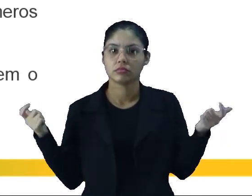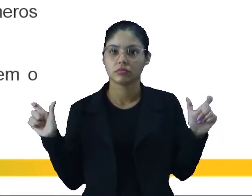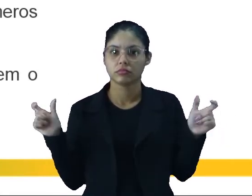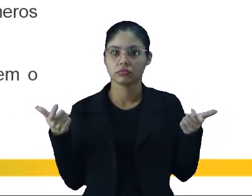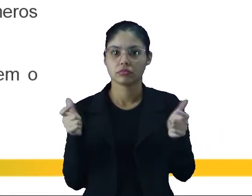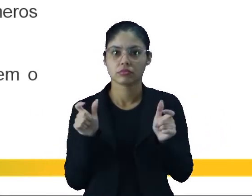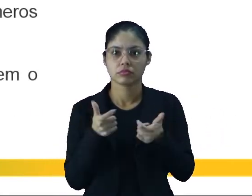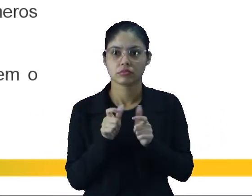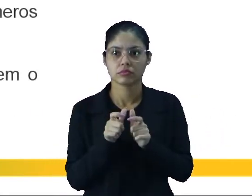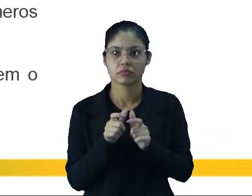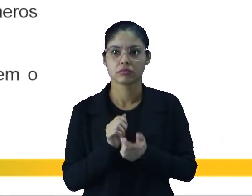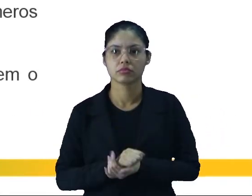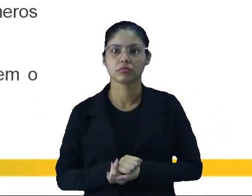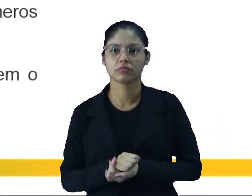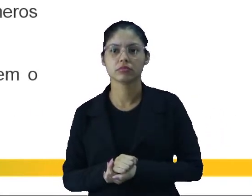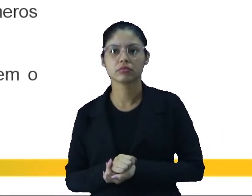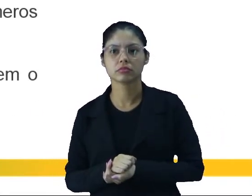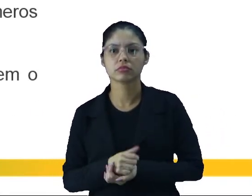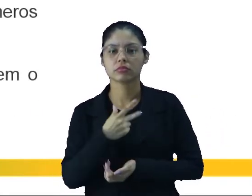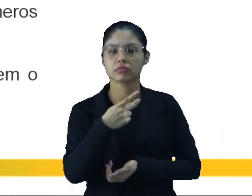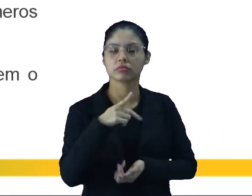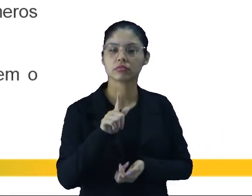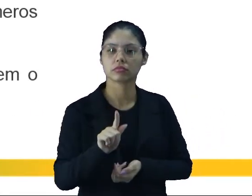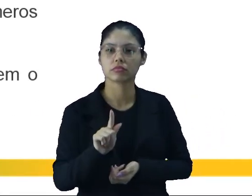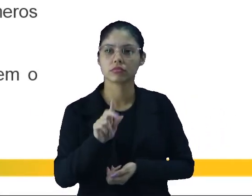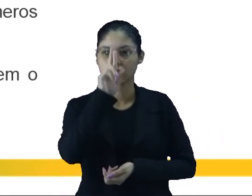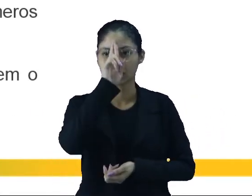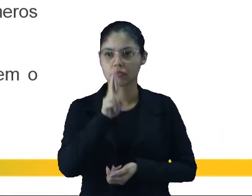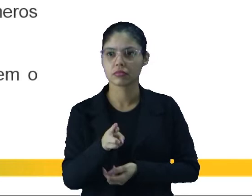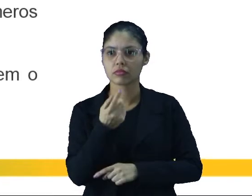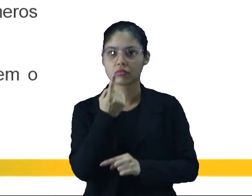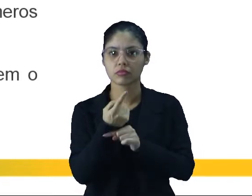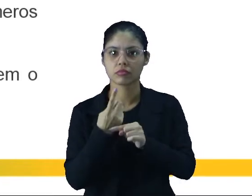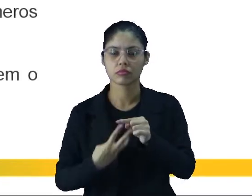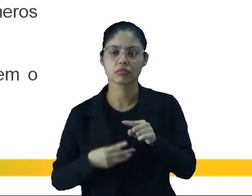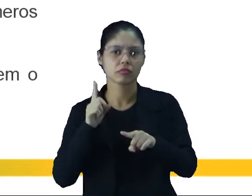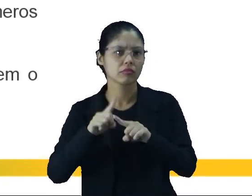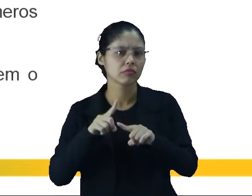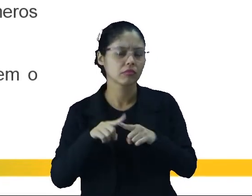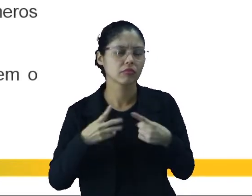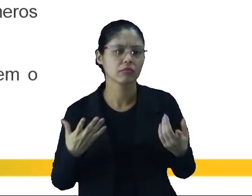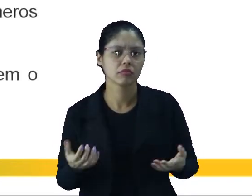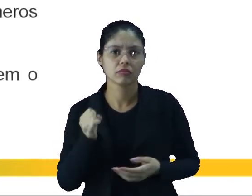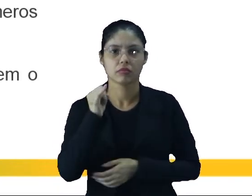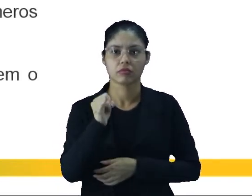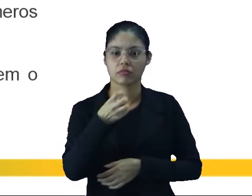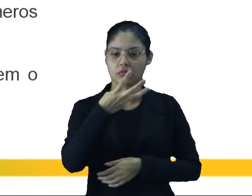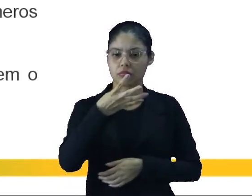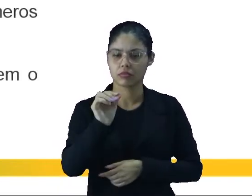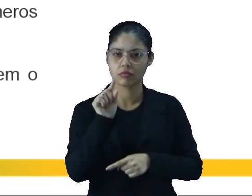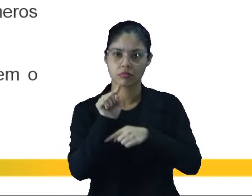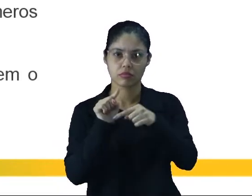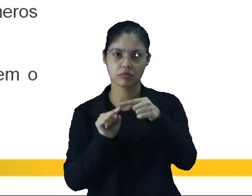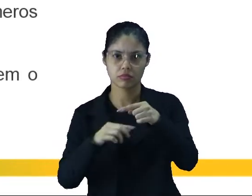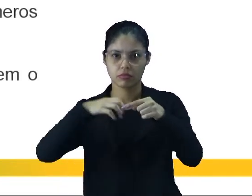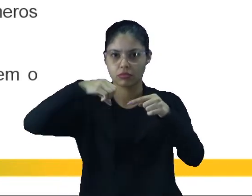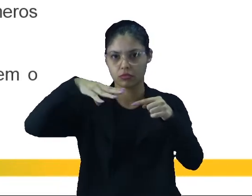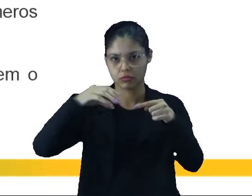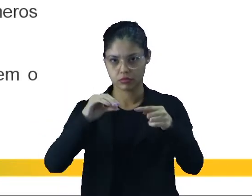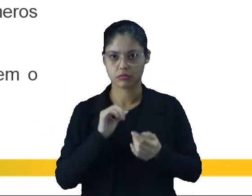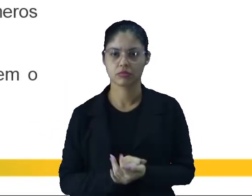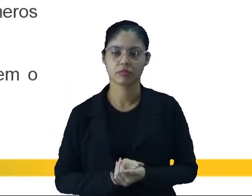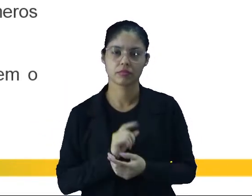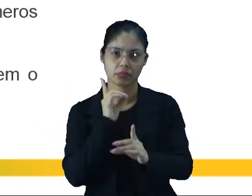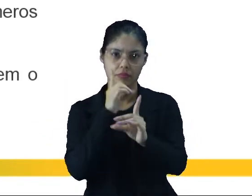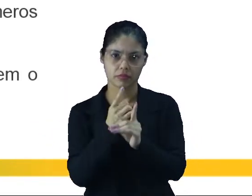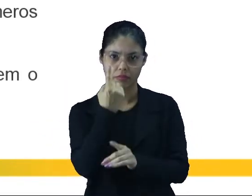diminuindo os valores. É uma PG onde a razão é 1/3. Mas por que dá 1/3? Porque se eu pegar 30 e dividir por 90, eu